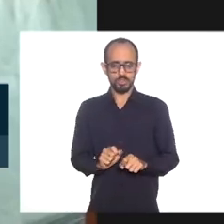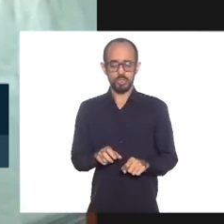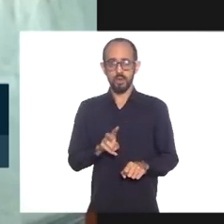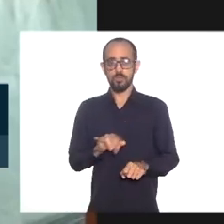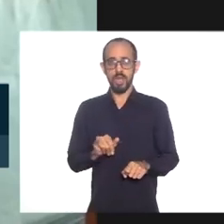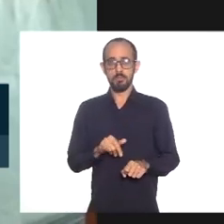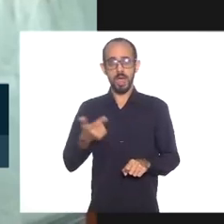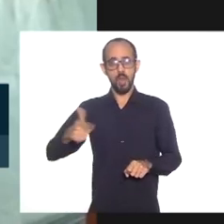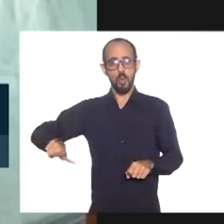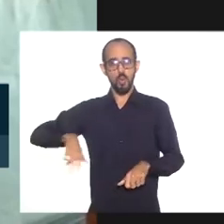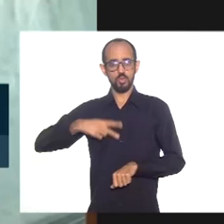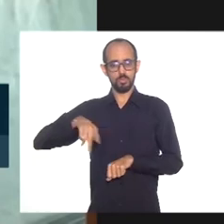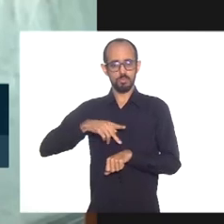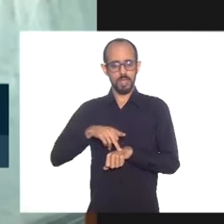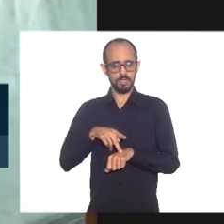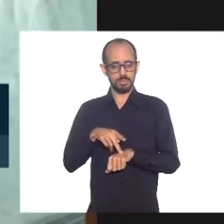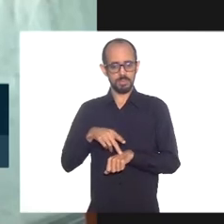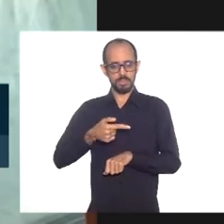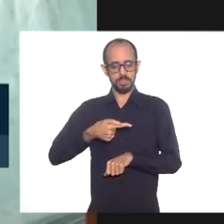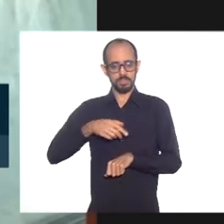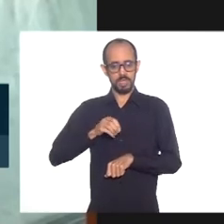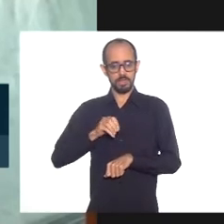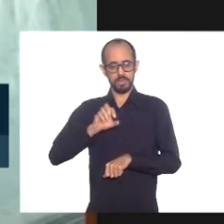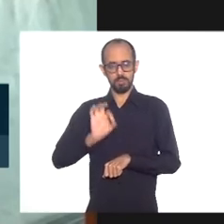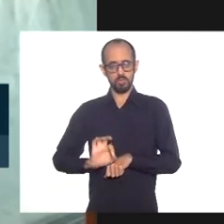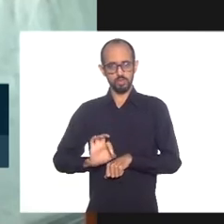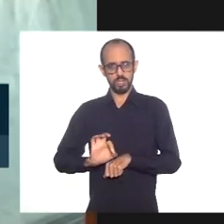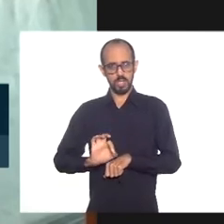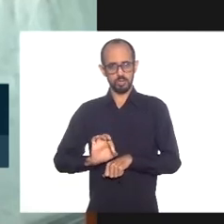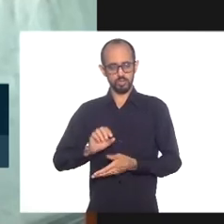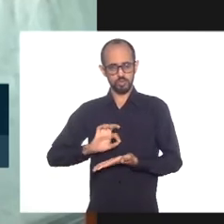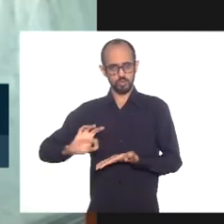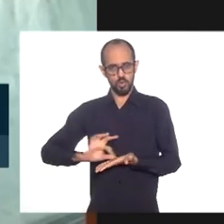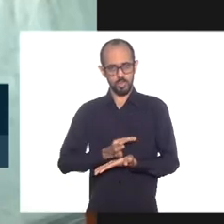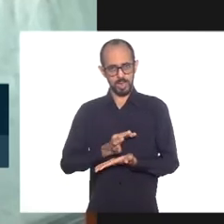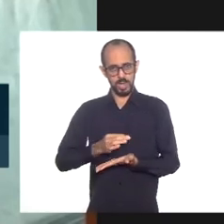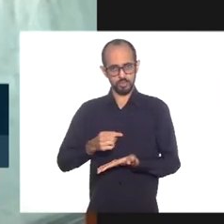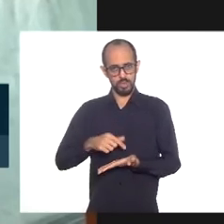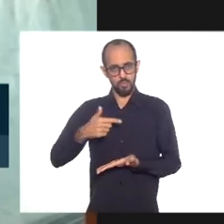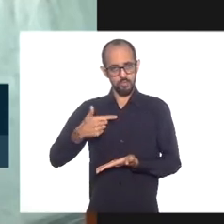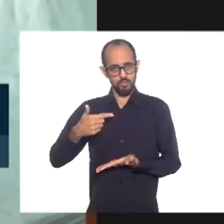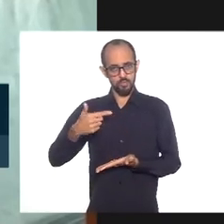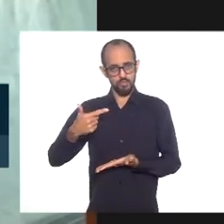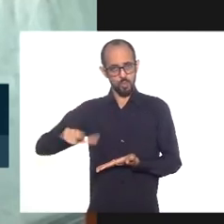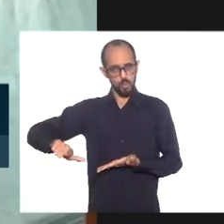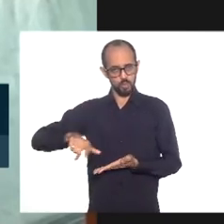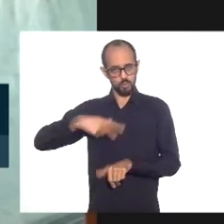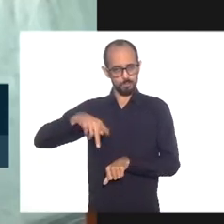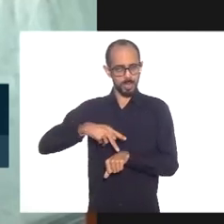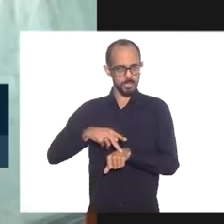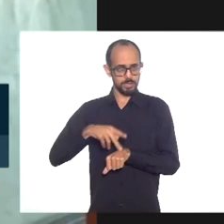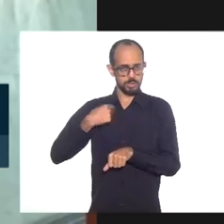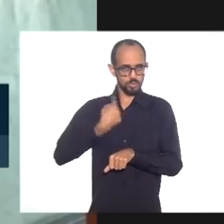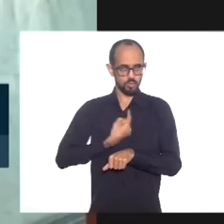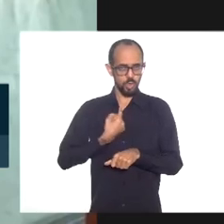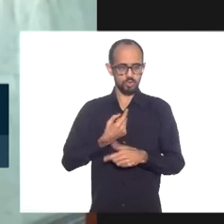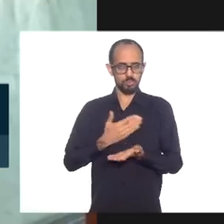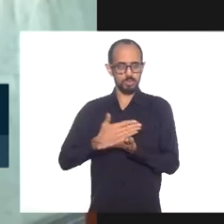fora do país, 70%, né, dos seus investimentos, seus contratos estão fora, isso nos preocupou.